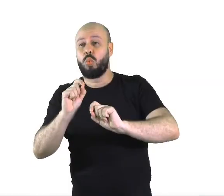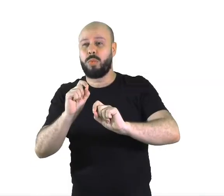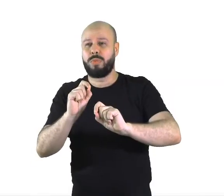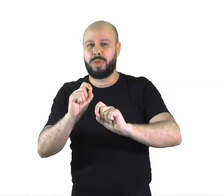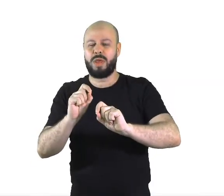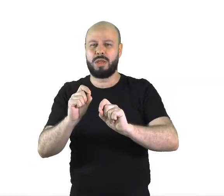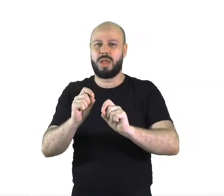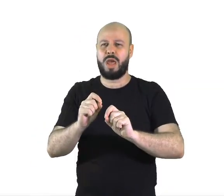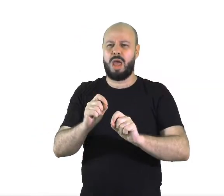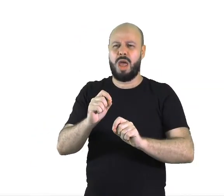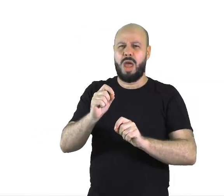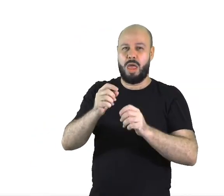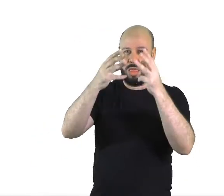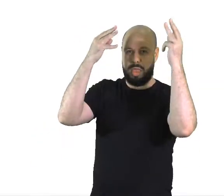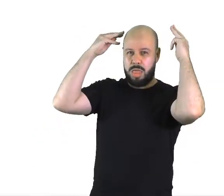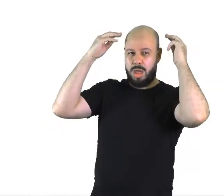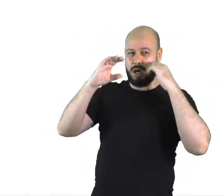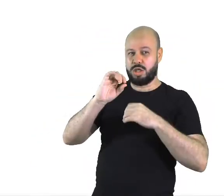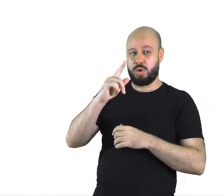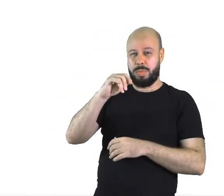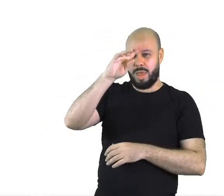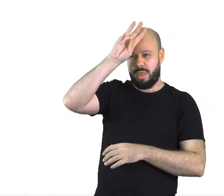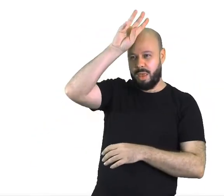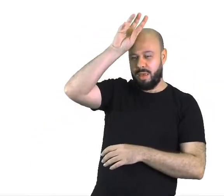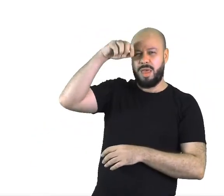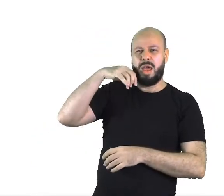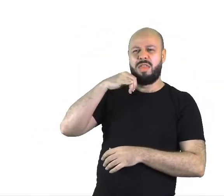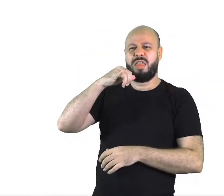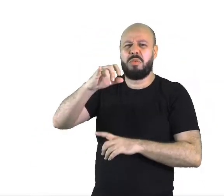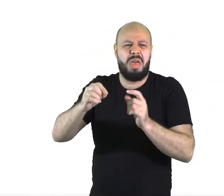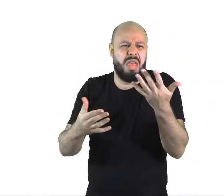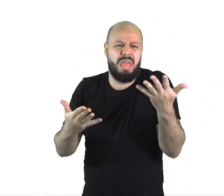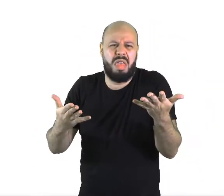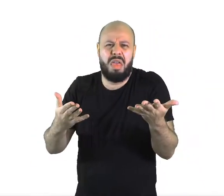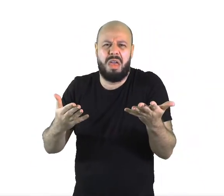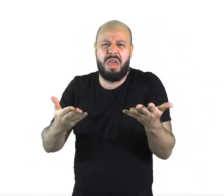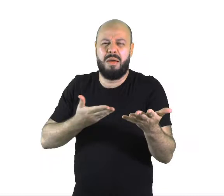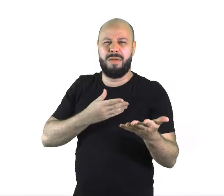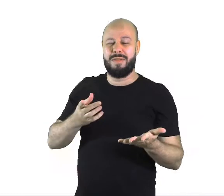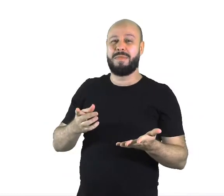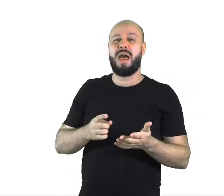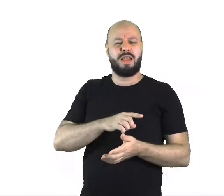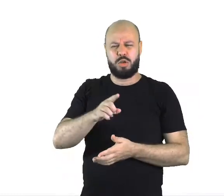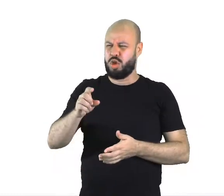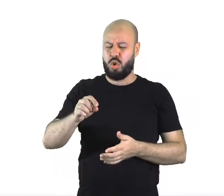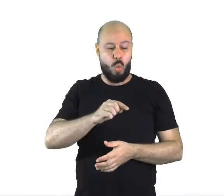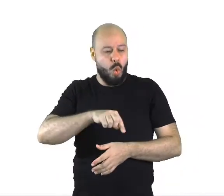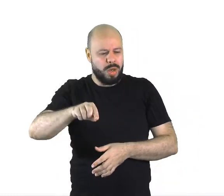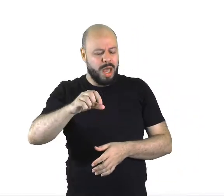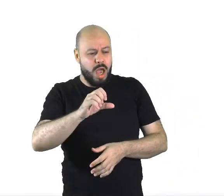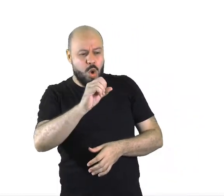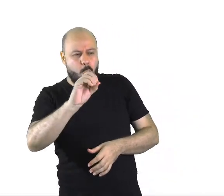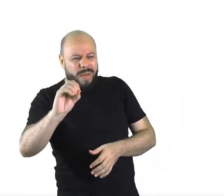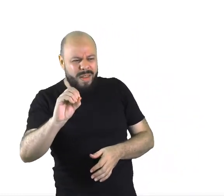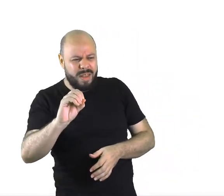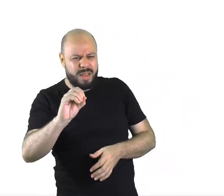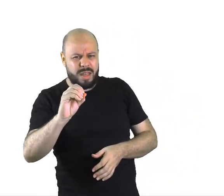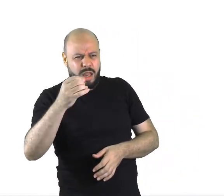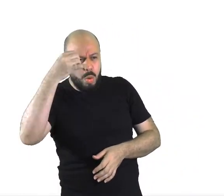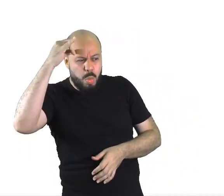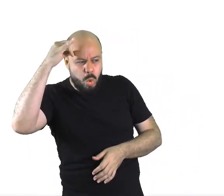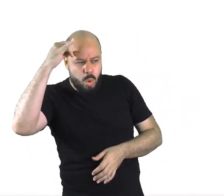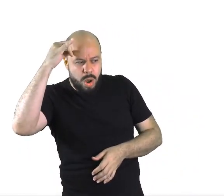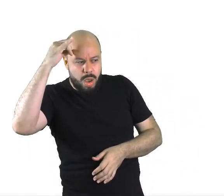Chico Bento não entender o que o colega quis dizer. Ele quis dizer que o pai dele tinha 800 cabeças de gado, ele tinha 800